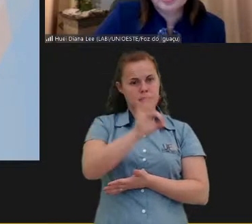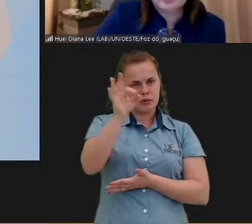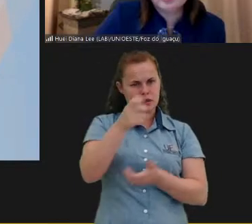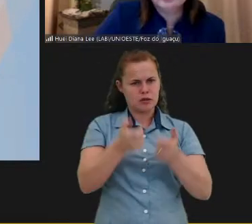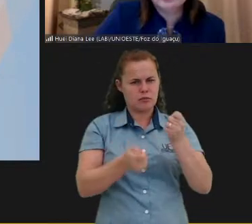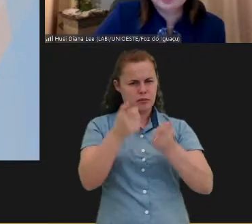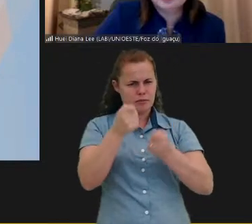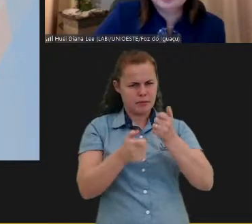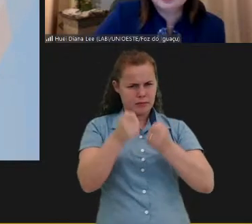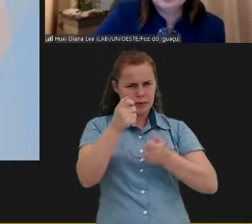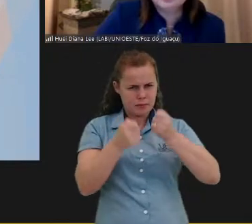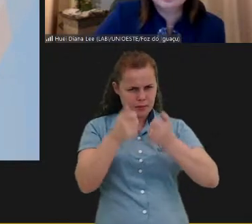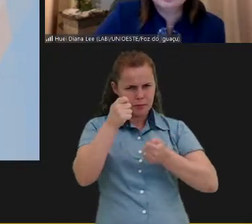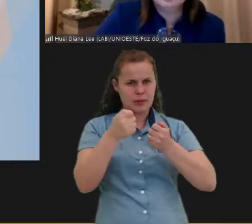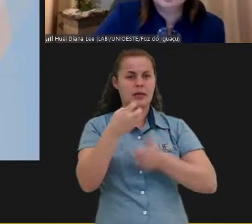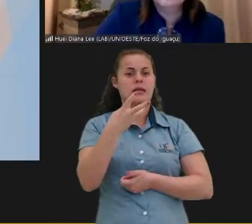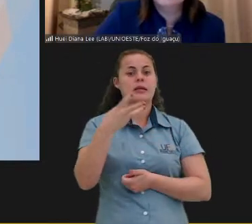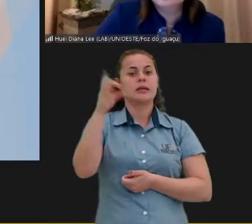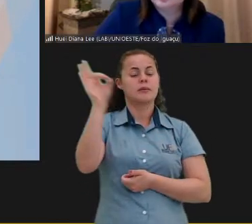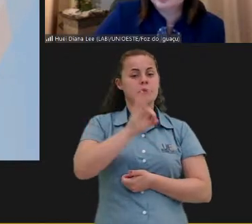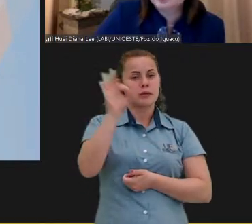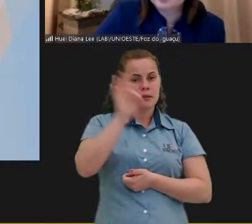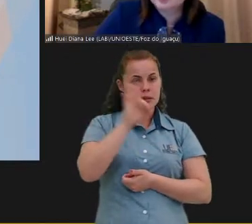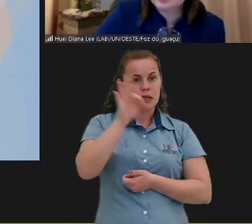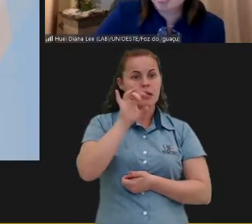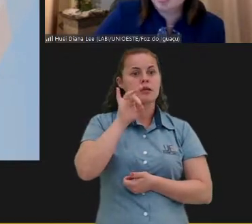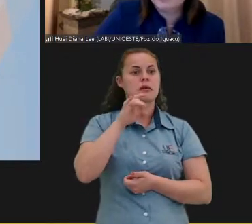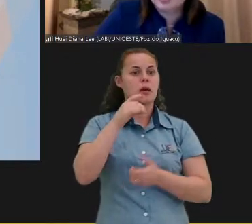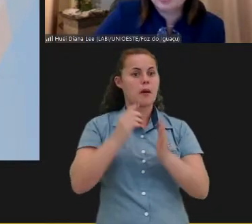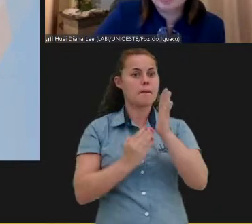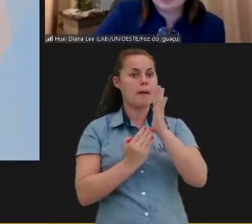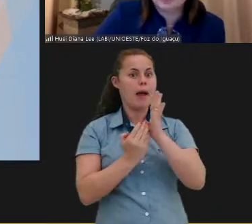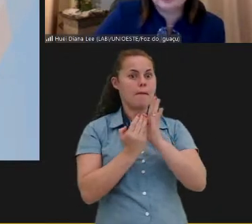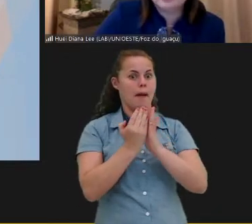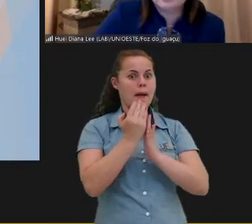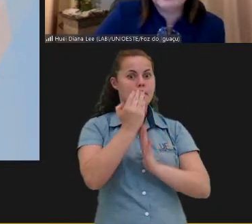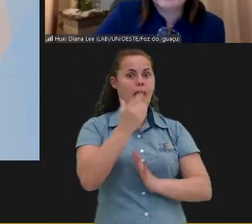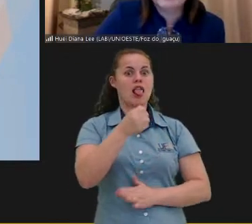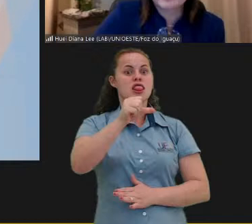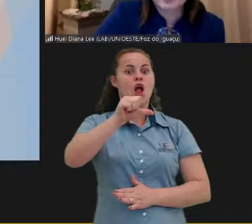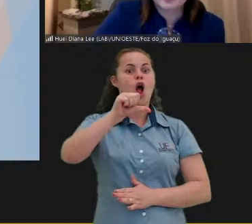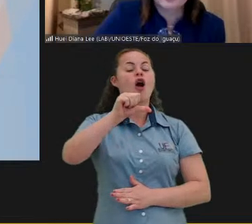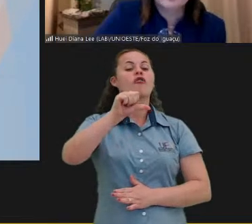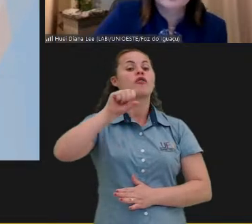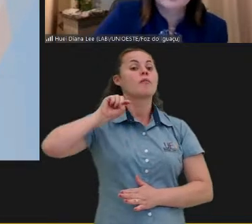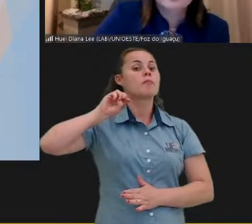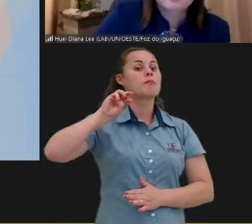né, era detentora de 30% do jogo, viu suas ações crescerem em 9 bilhões de dólares.